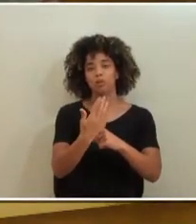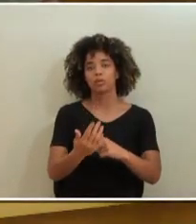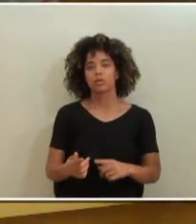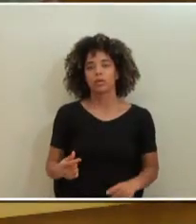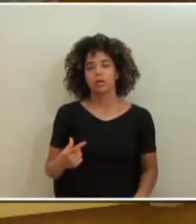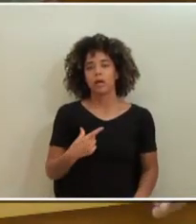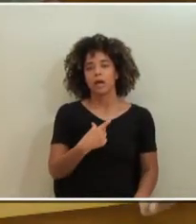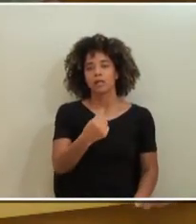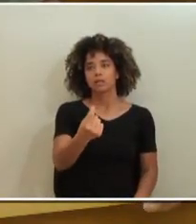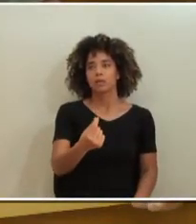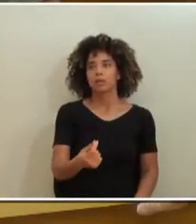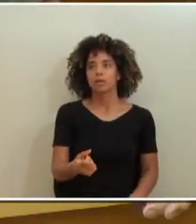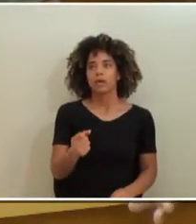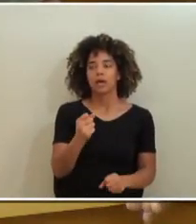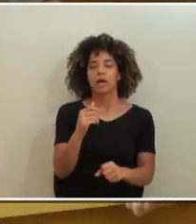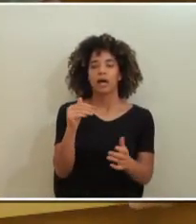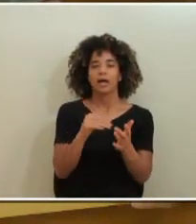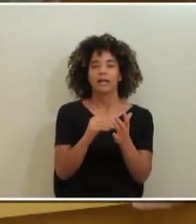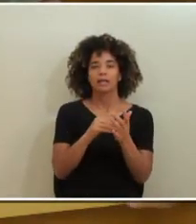ano passado, quando